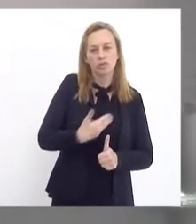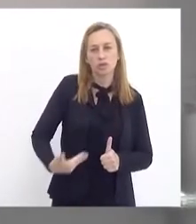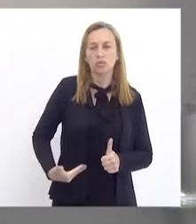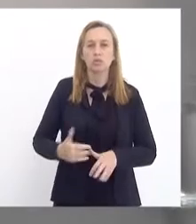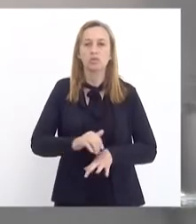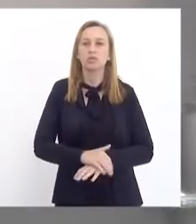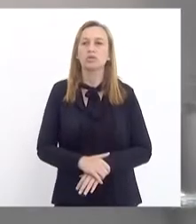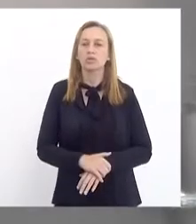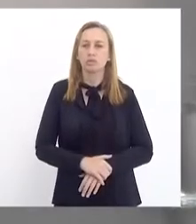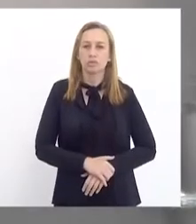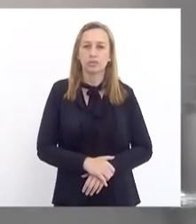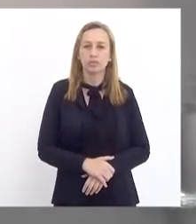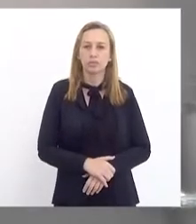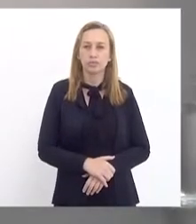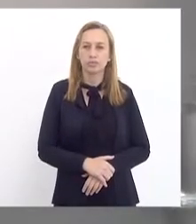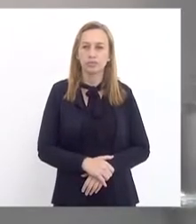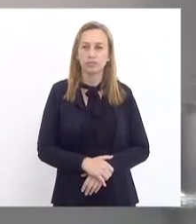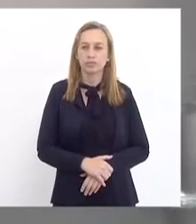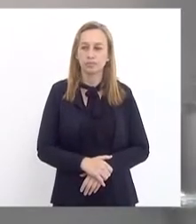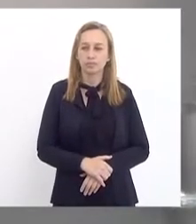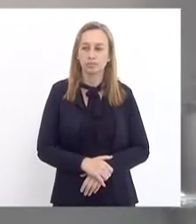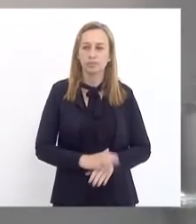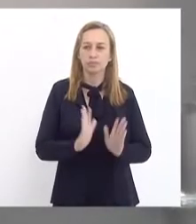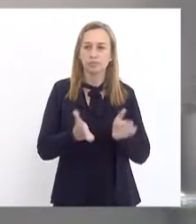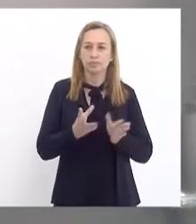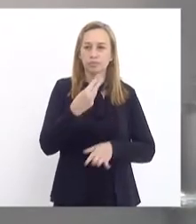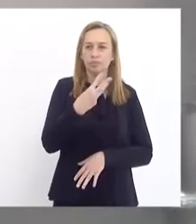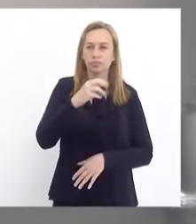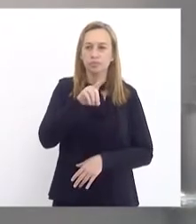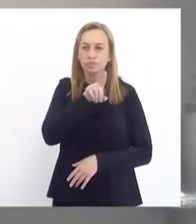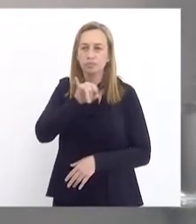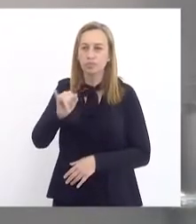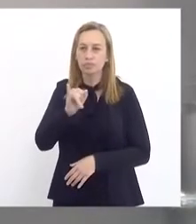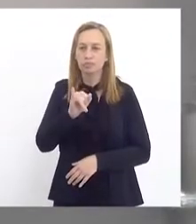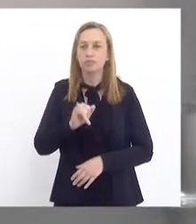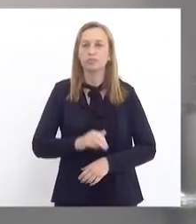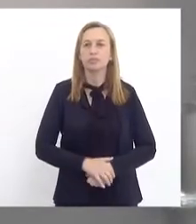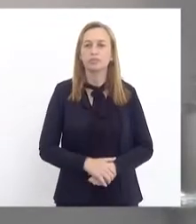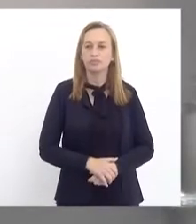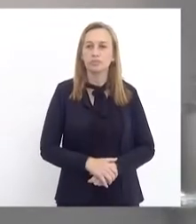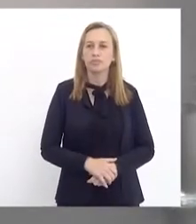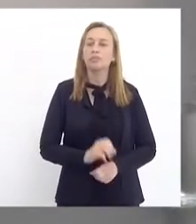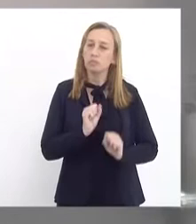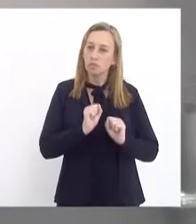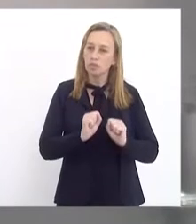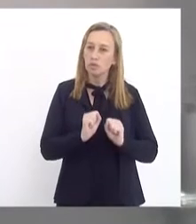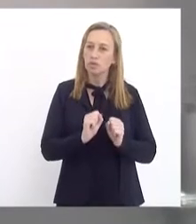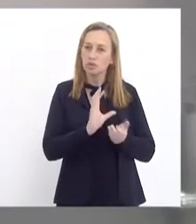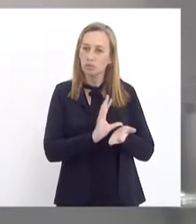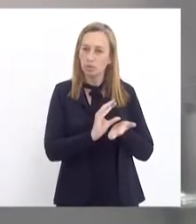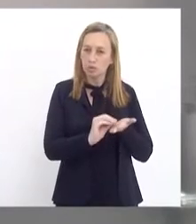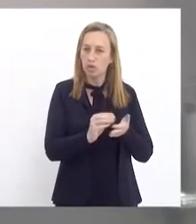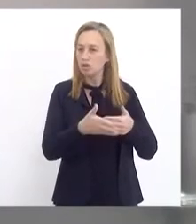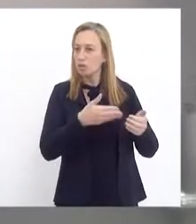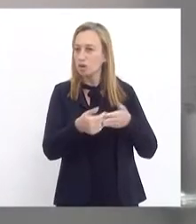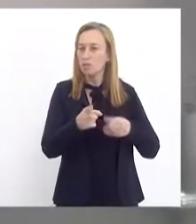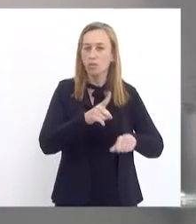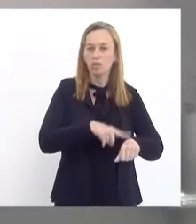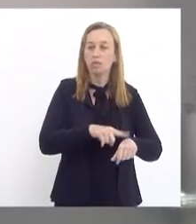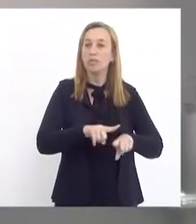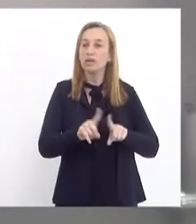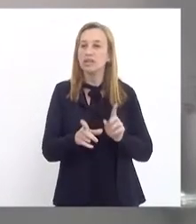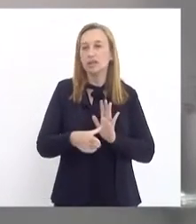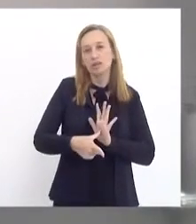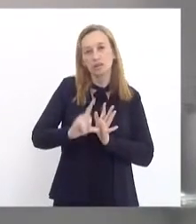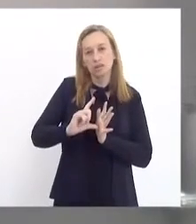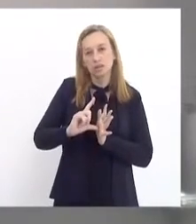que fizéssemos, como já passaram os 30 dias da baixa em diligência, poderíamos pautar a qualquer momento. Antes, porém, faríamos,